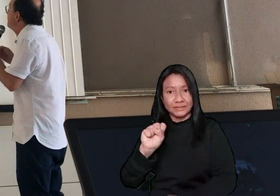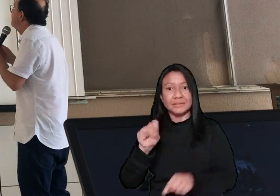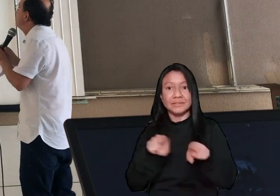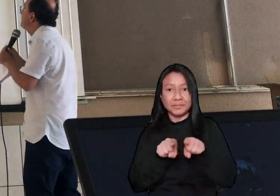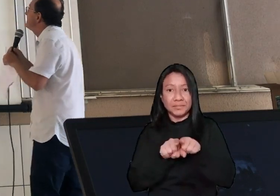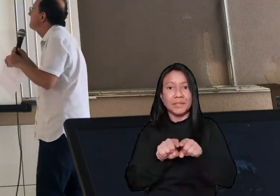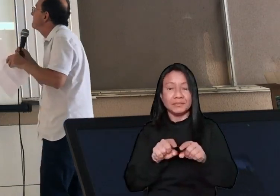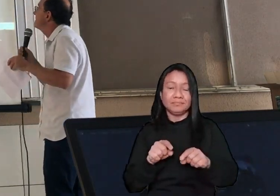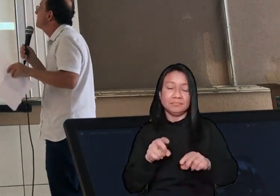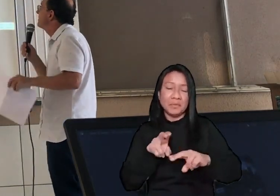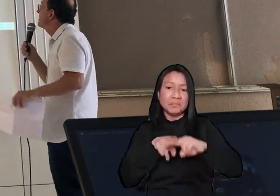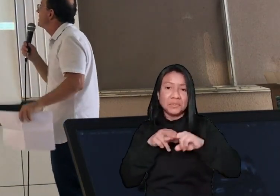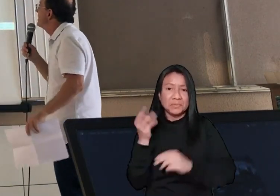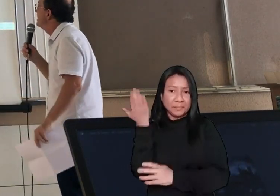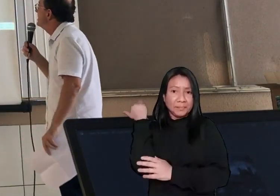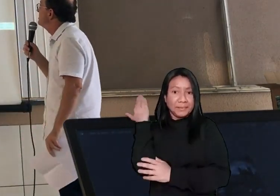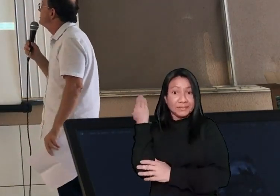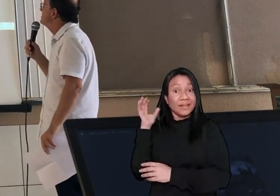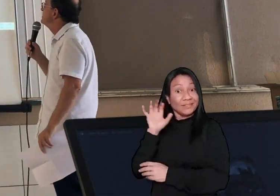Tá?